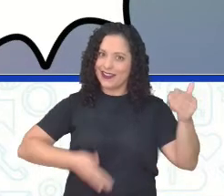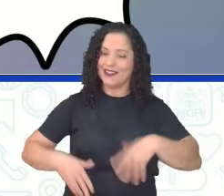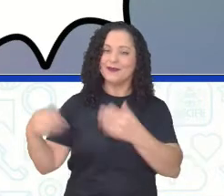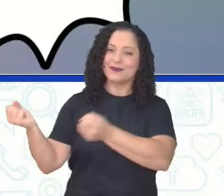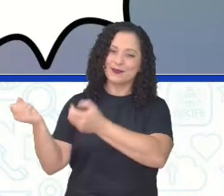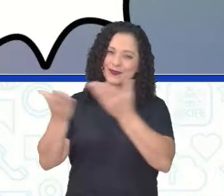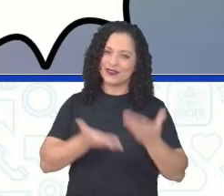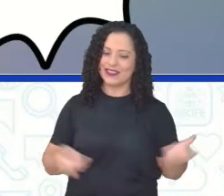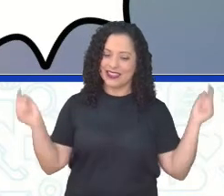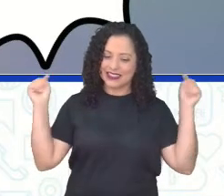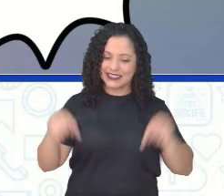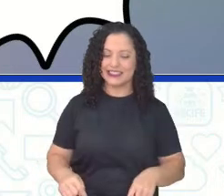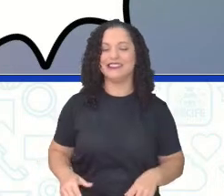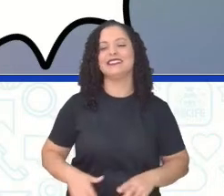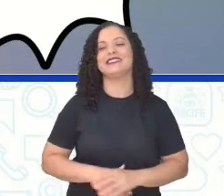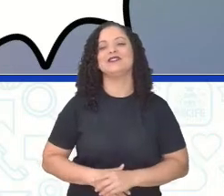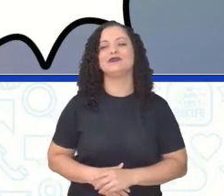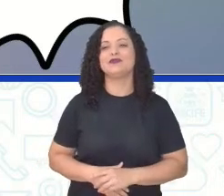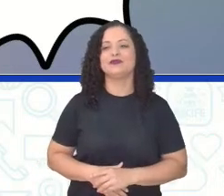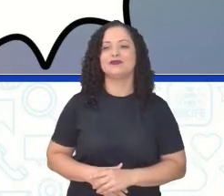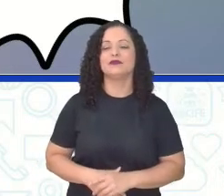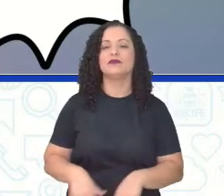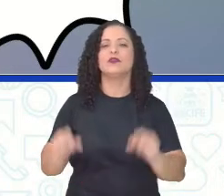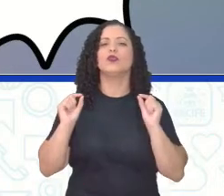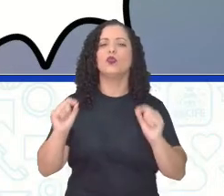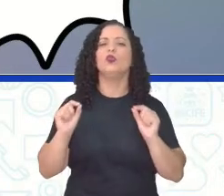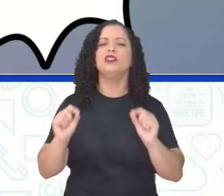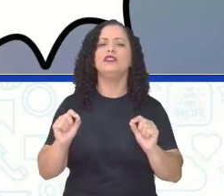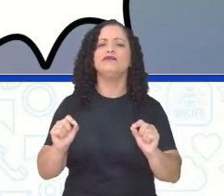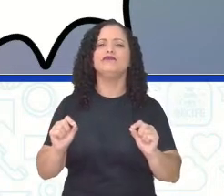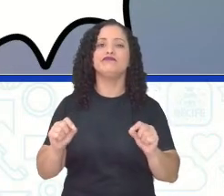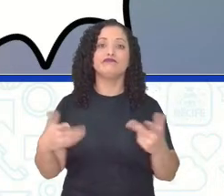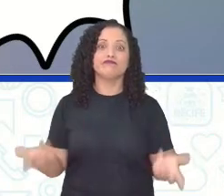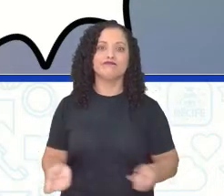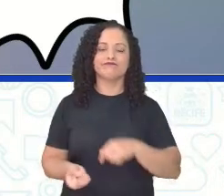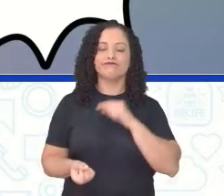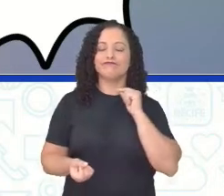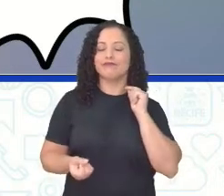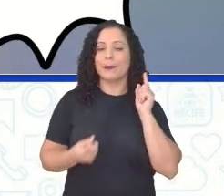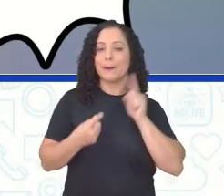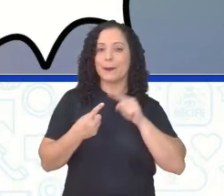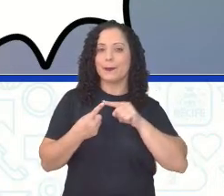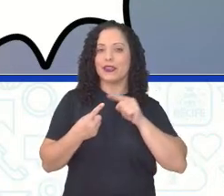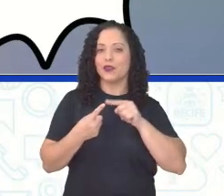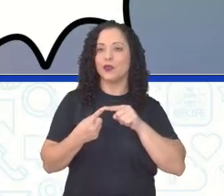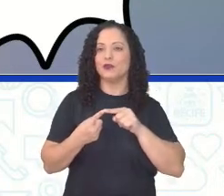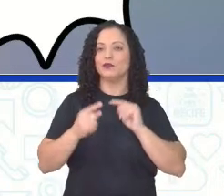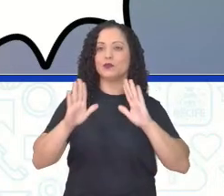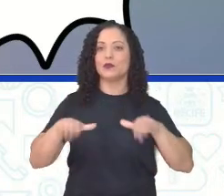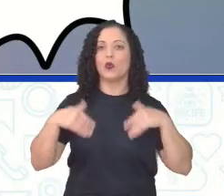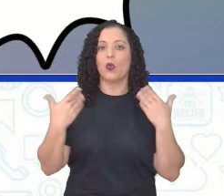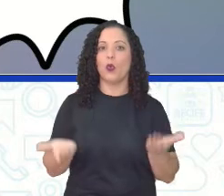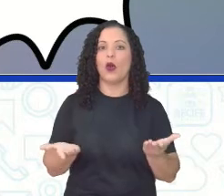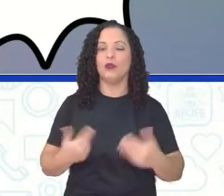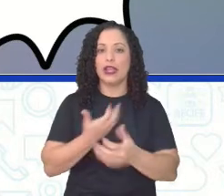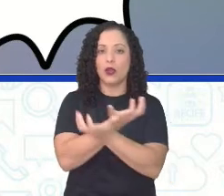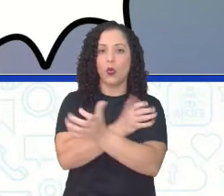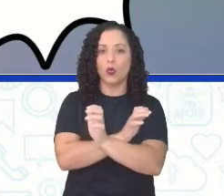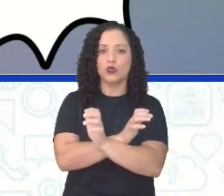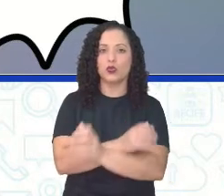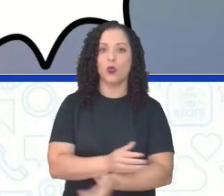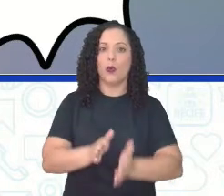nossa aula. E aí, gente, vamos ver quais são os questionamentos. Primeiro, qual o maior e o menor osso do corpo